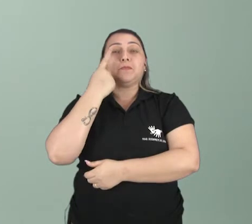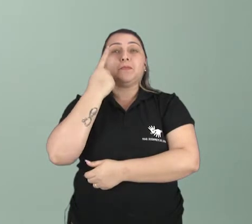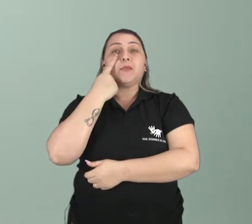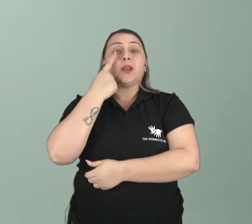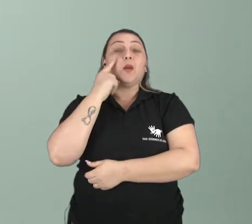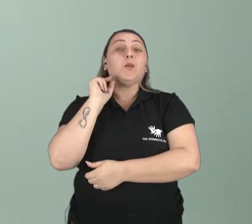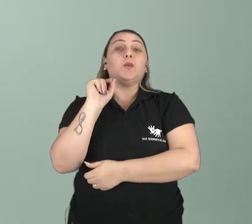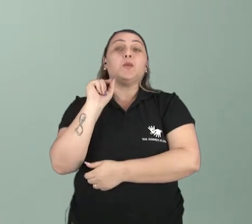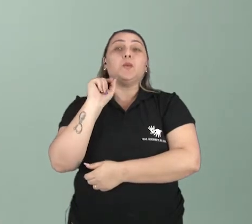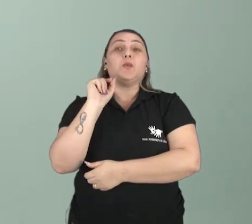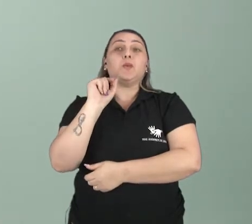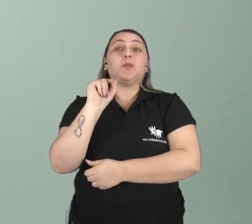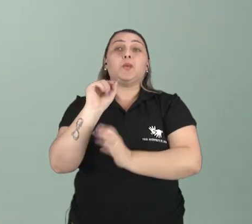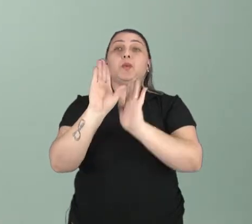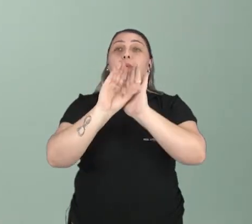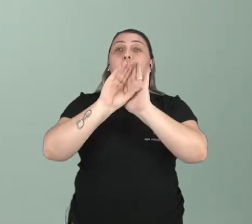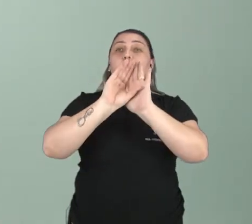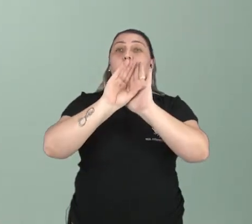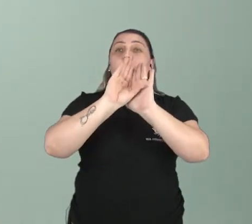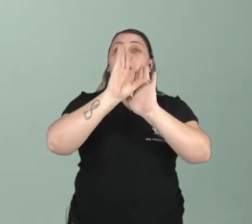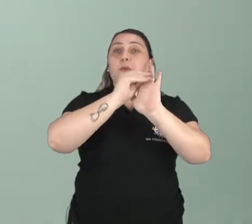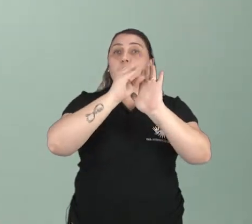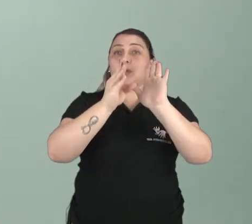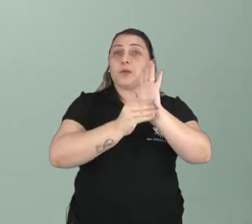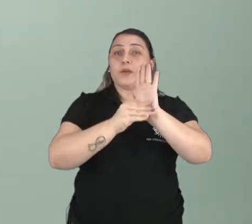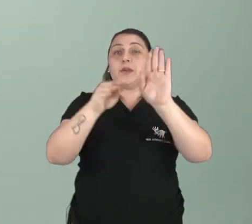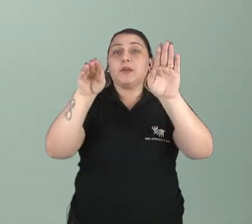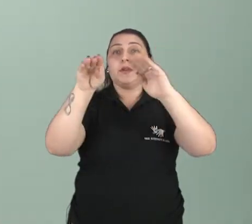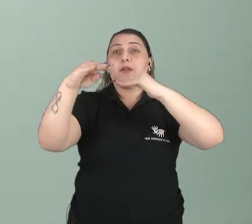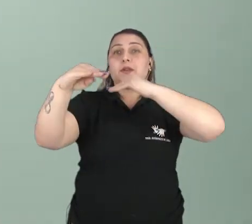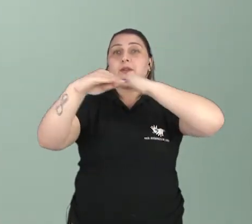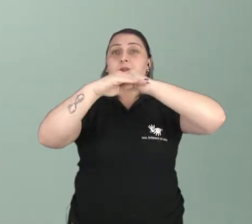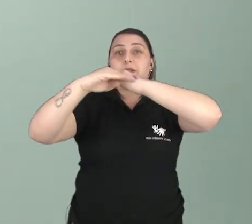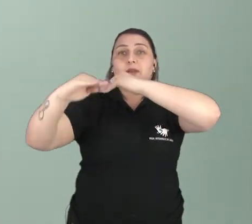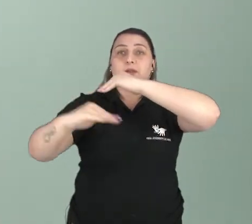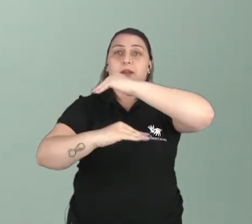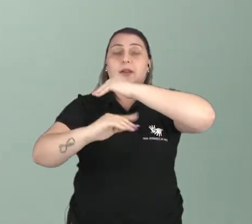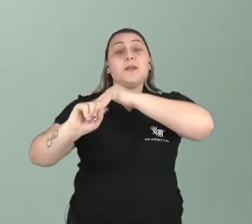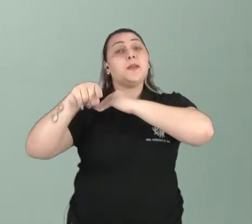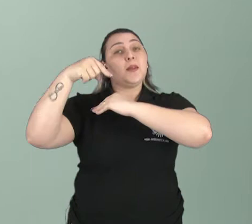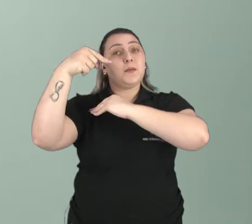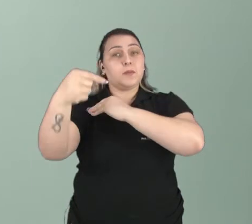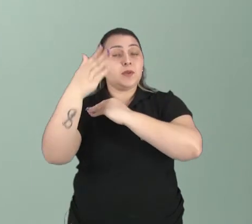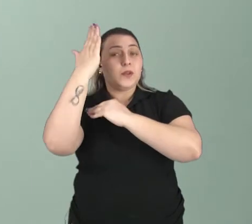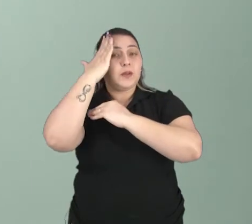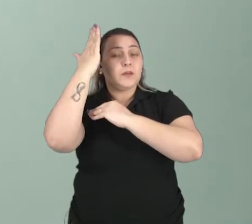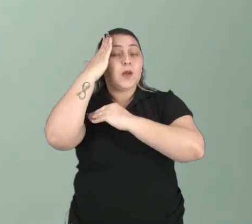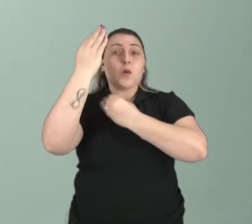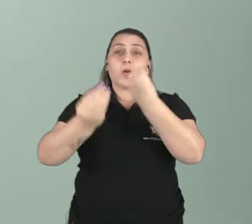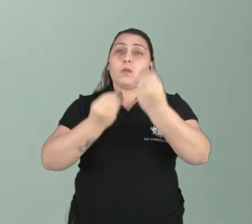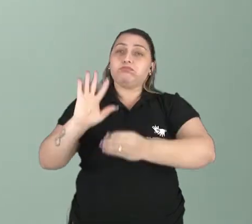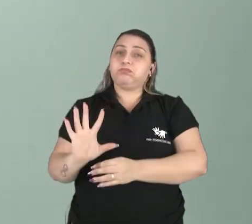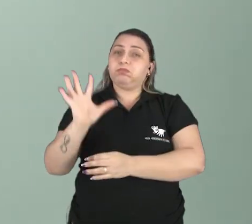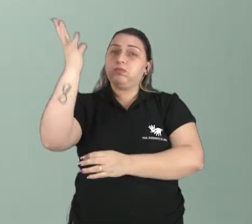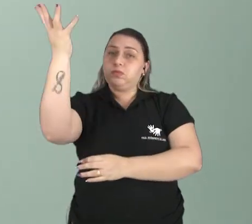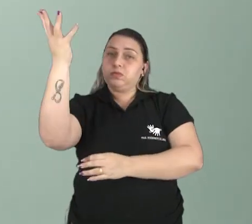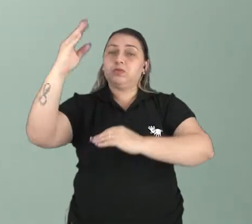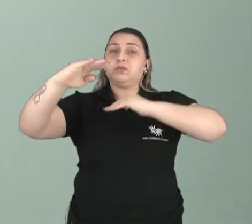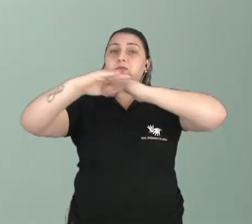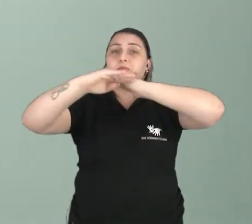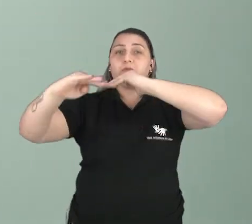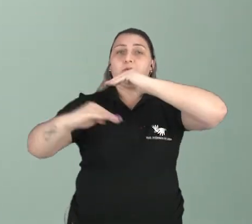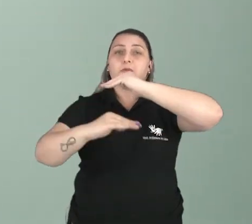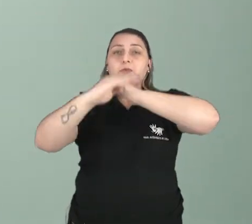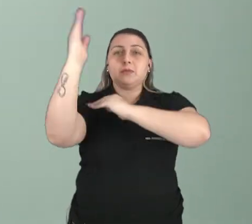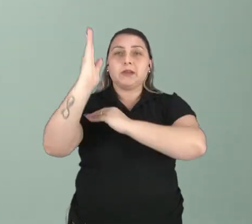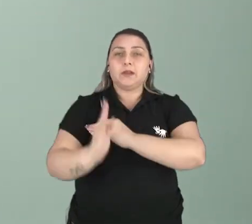pouco sobre o conceito de desigualdade para depois a gente desenvolver sobre como acontecem essas desigualdades